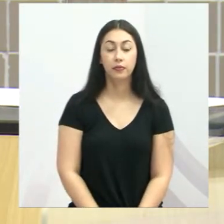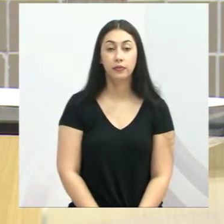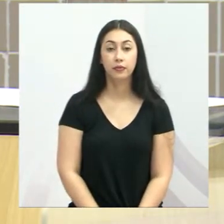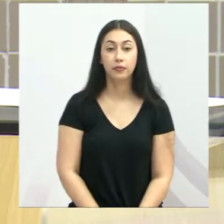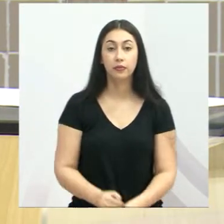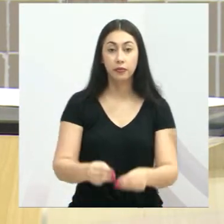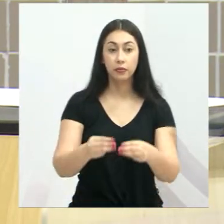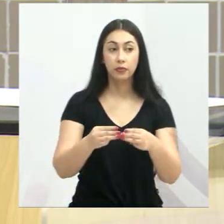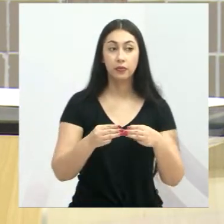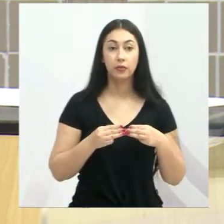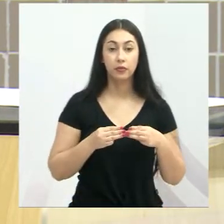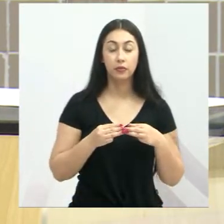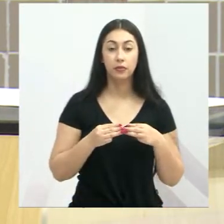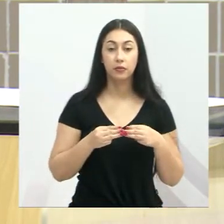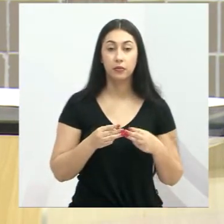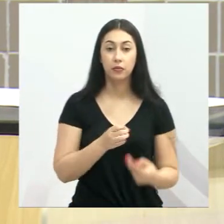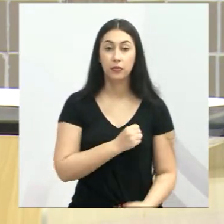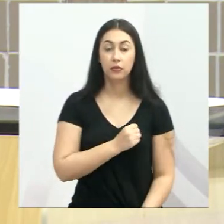Moção